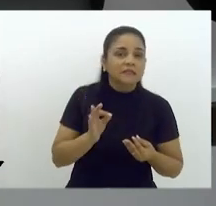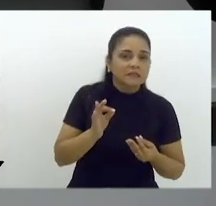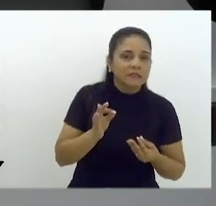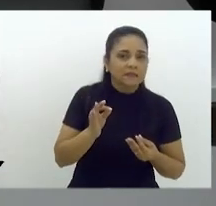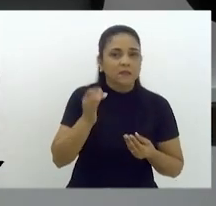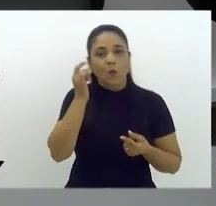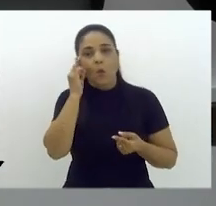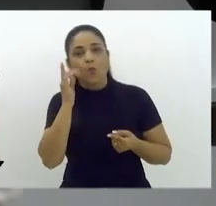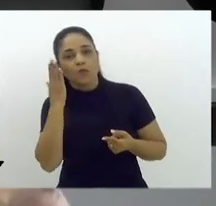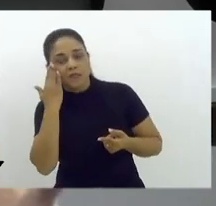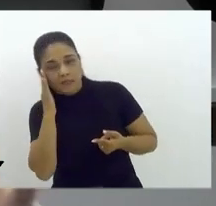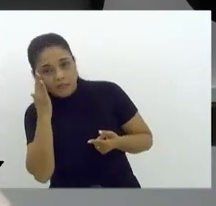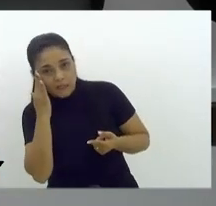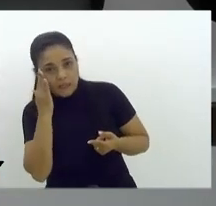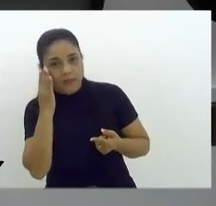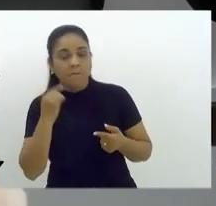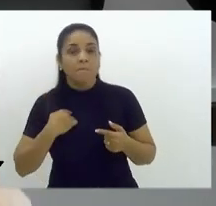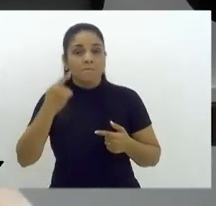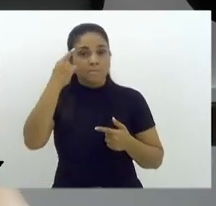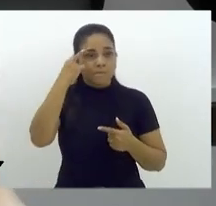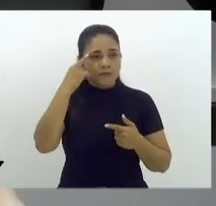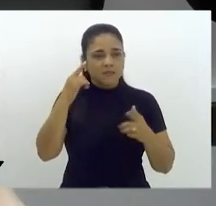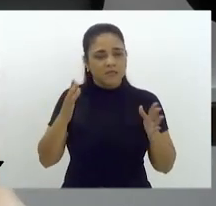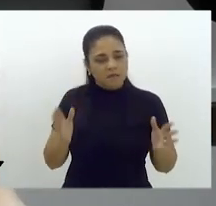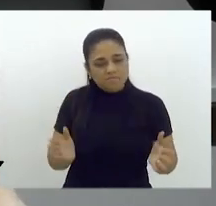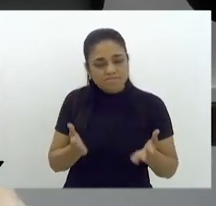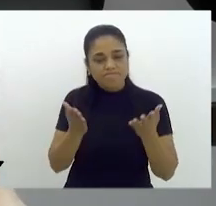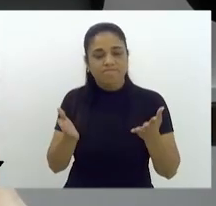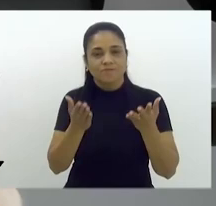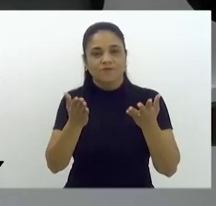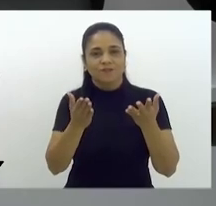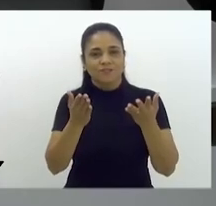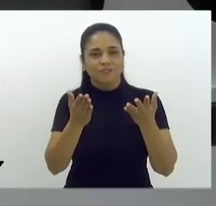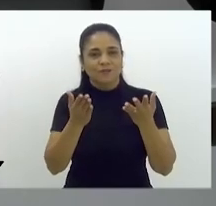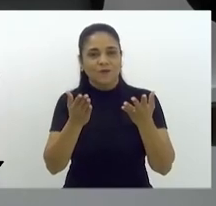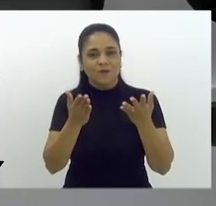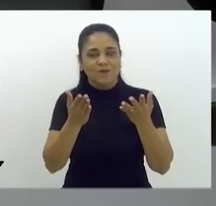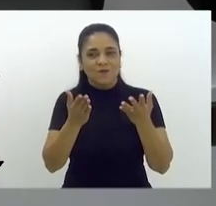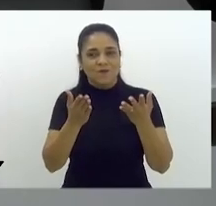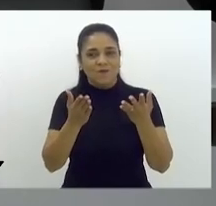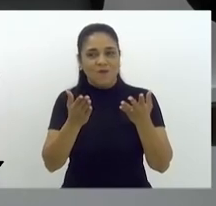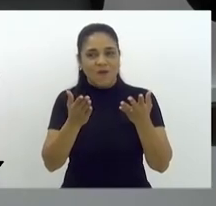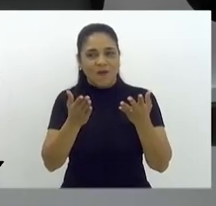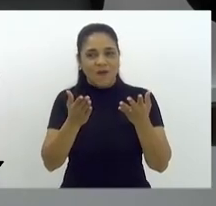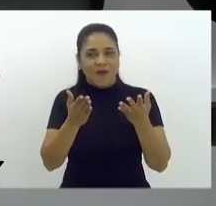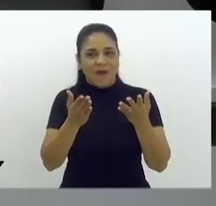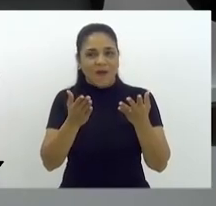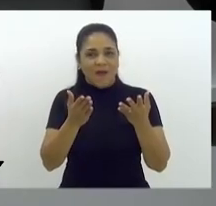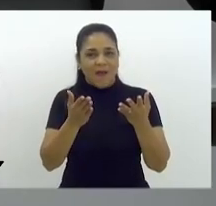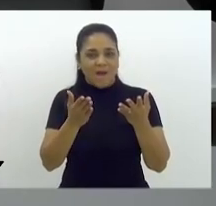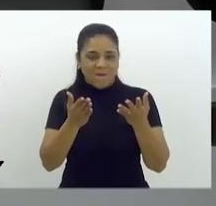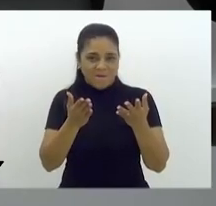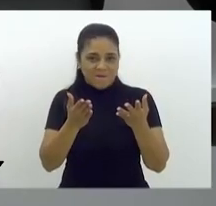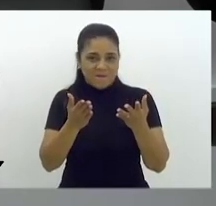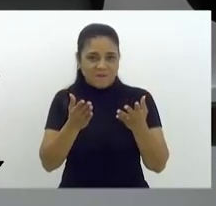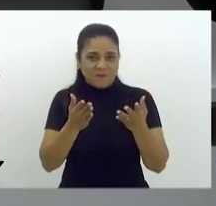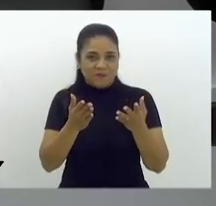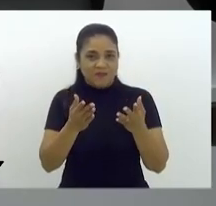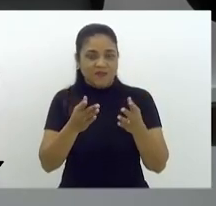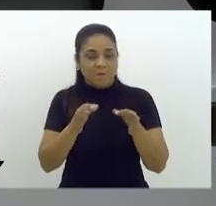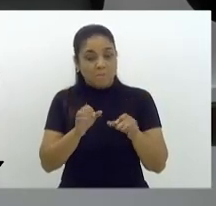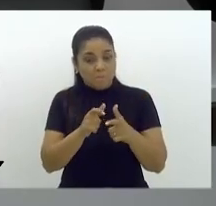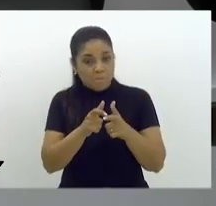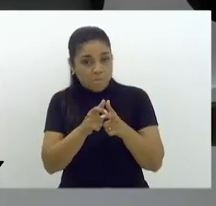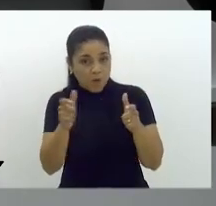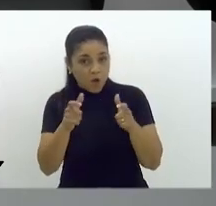muitas vezes se pensa que a motivação ela sivia é a satisfação da Lalá mas não tem maior parte dos crimes não tem a ver com isso